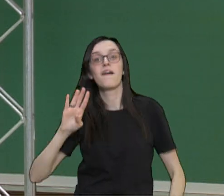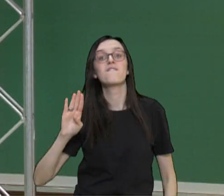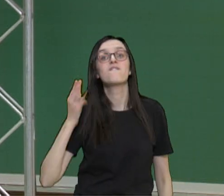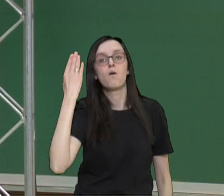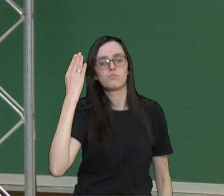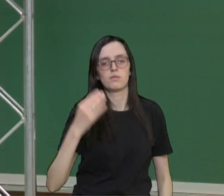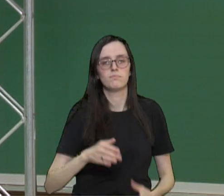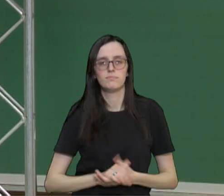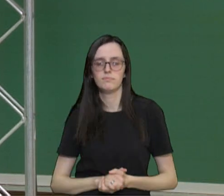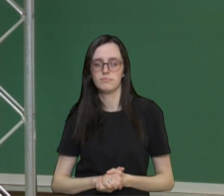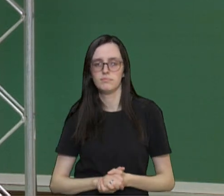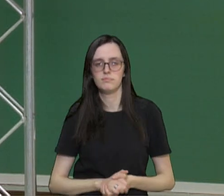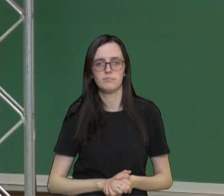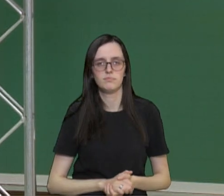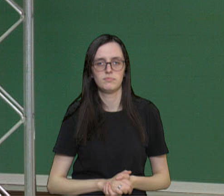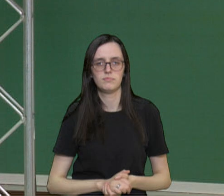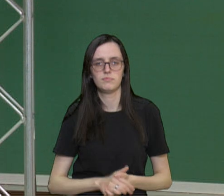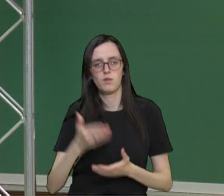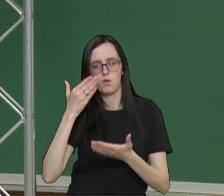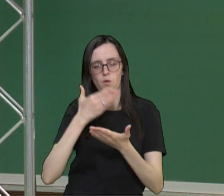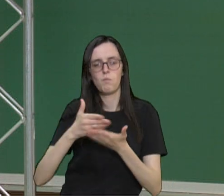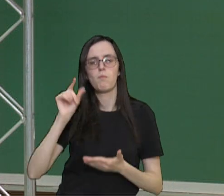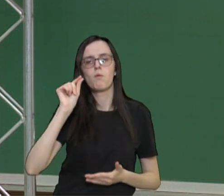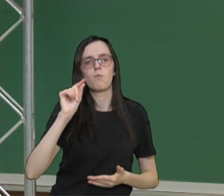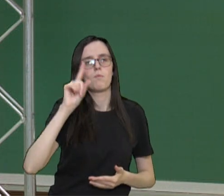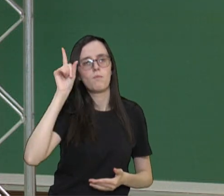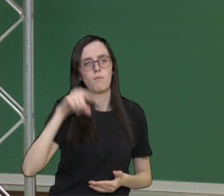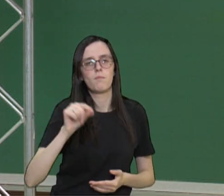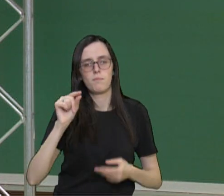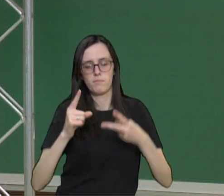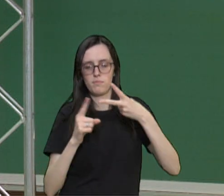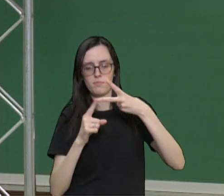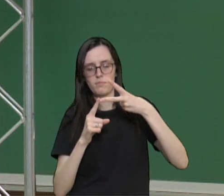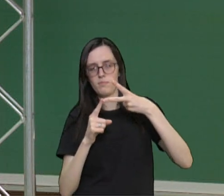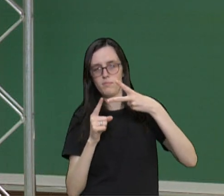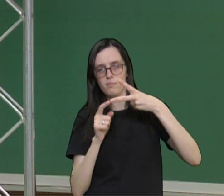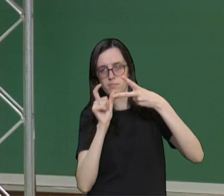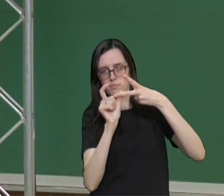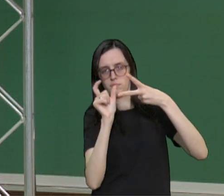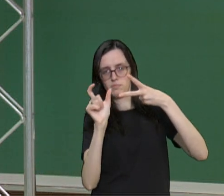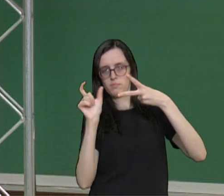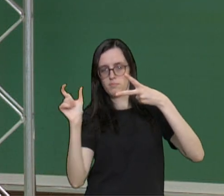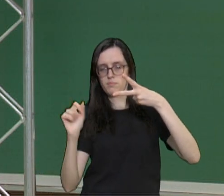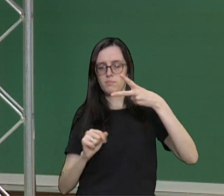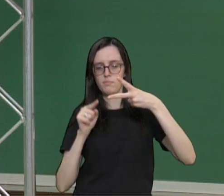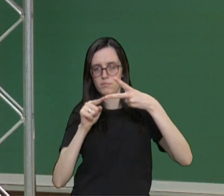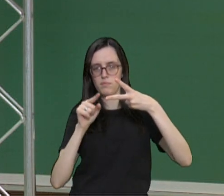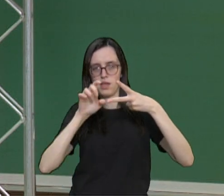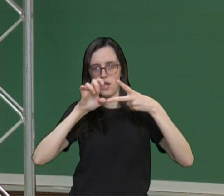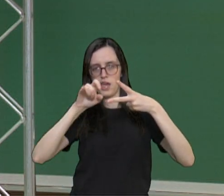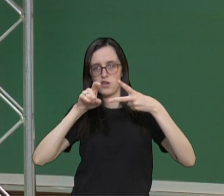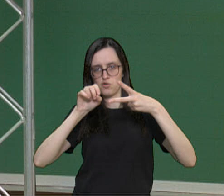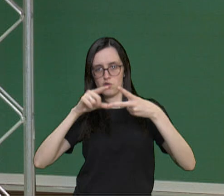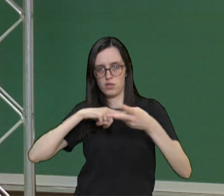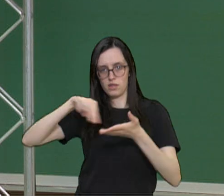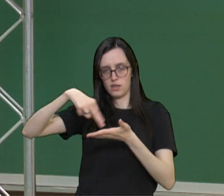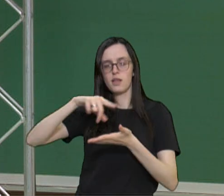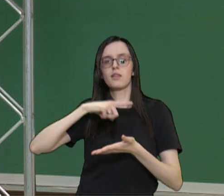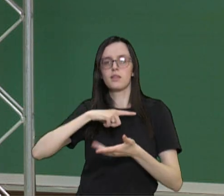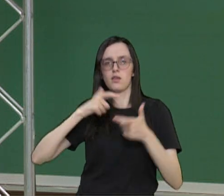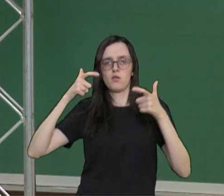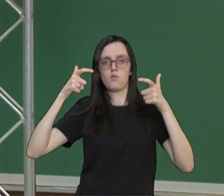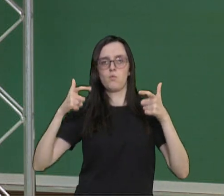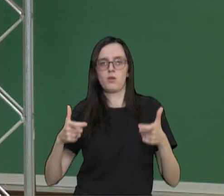falsa? Vamos começar aqui, com a B. Eixo tem na dança? Tem